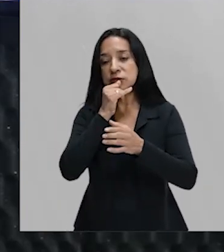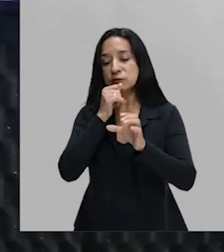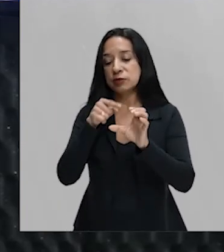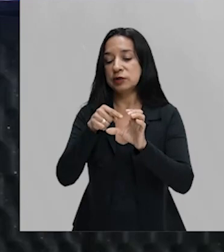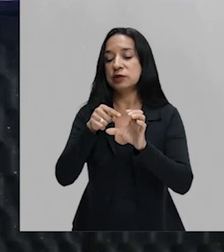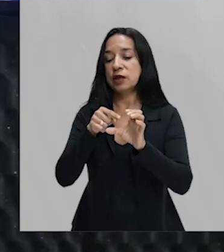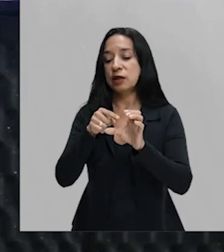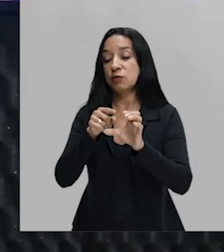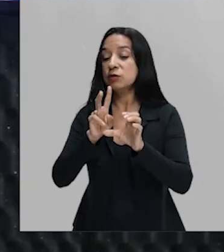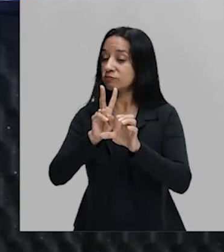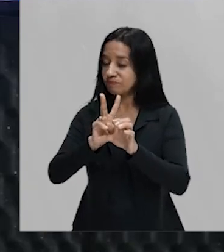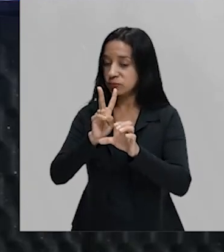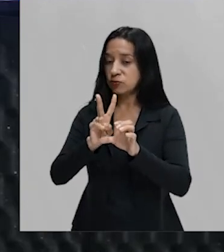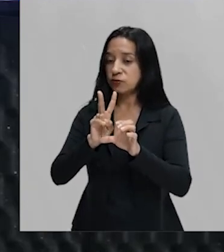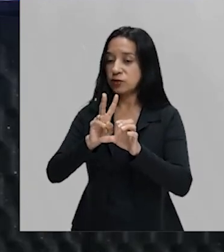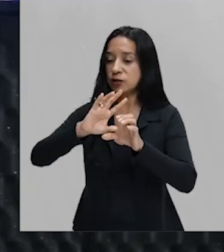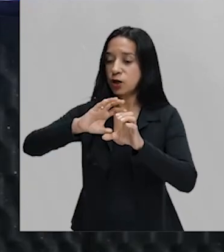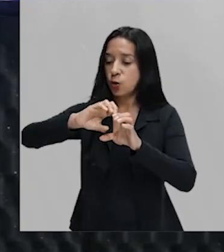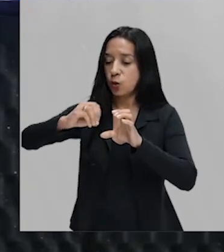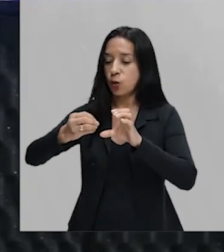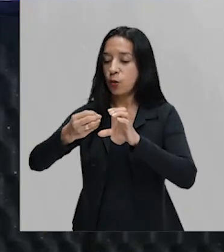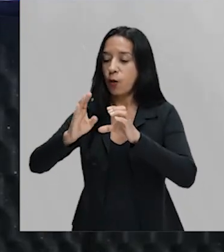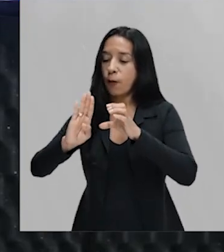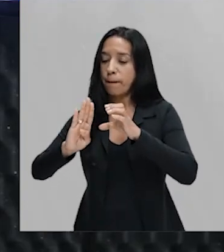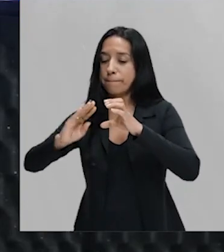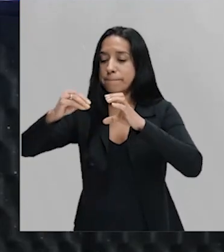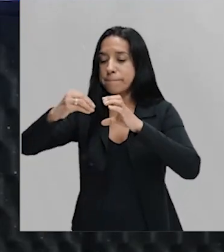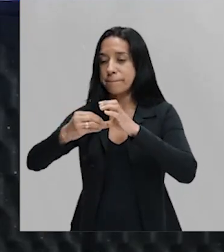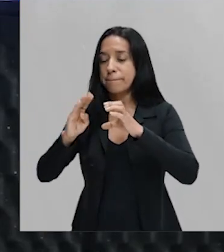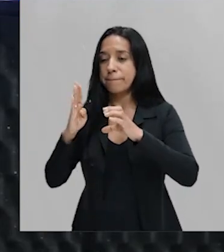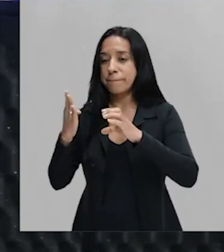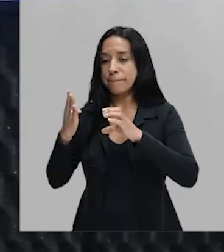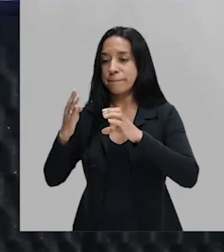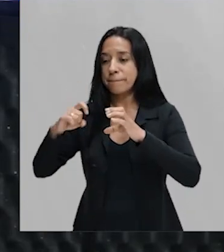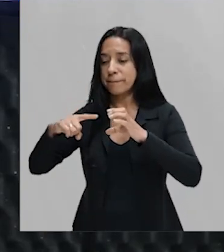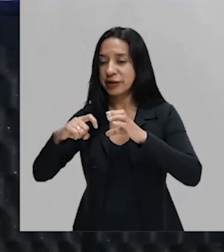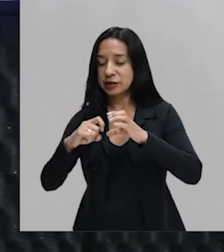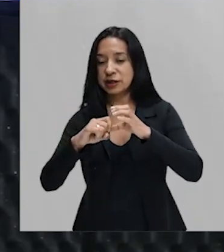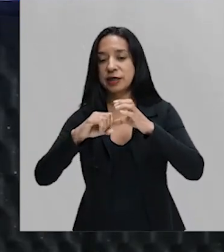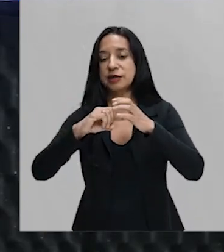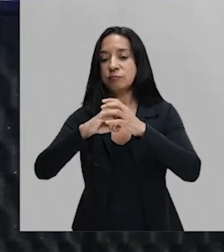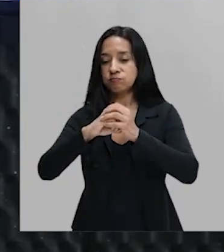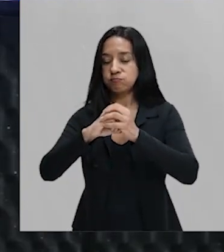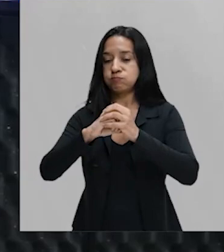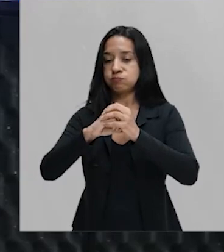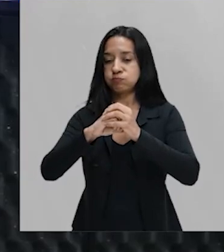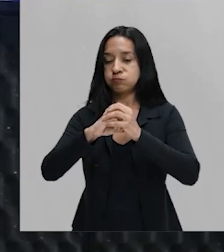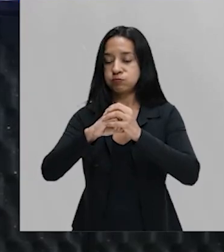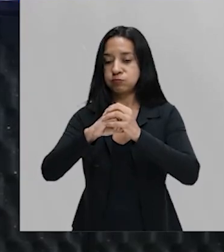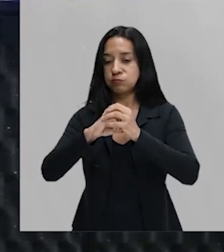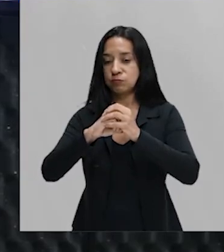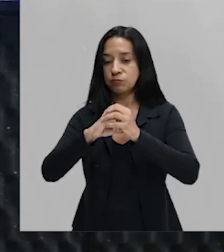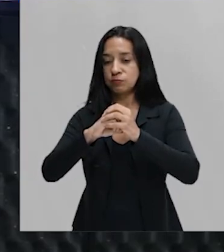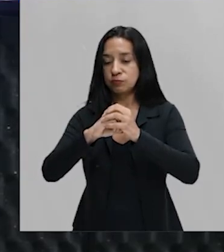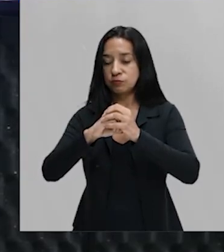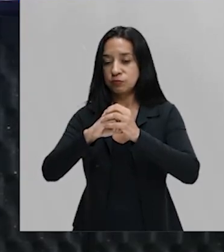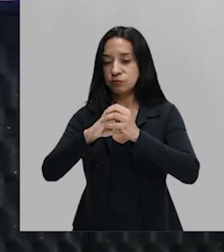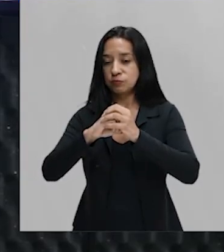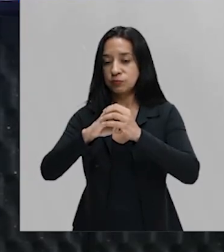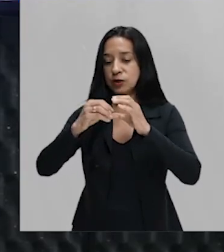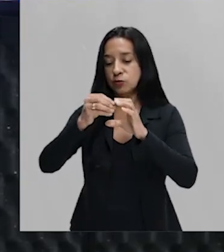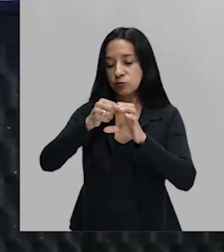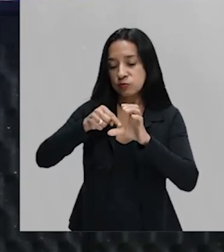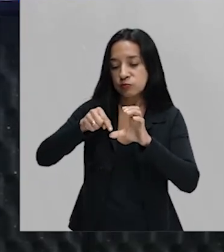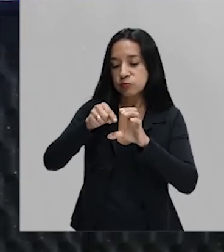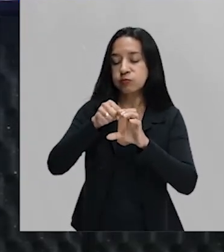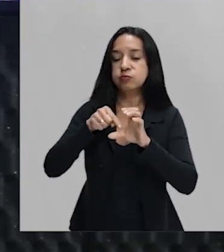defesa engloba uma bactéria. Então, ela faz a fagocitose, ela envolve essa partícula maior dentro de